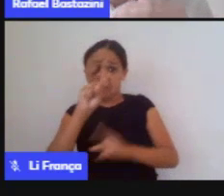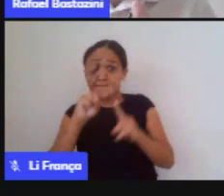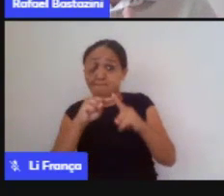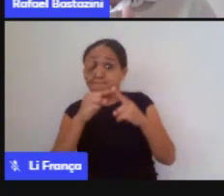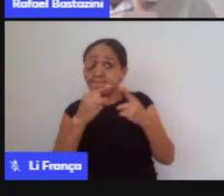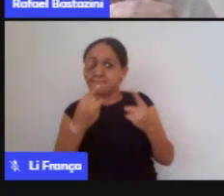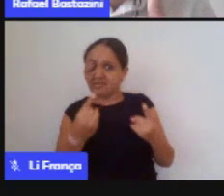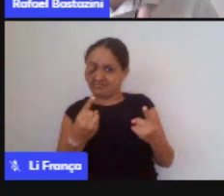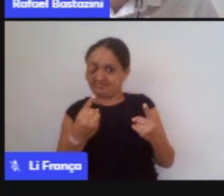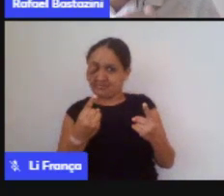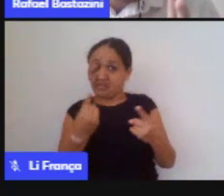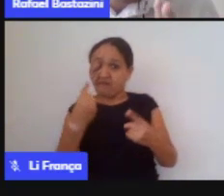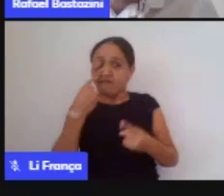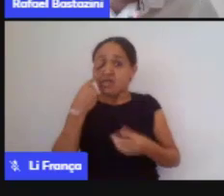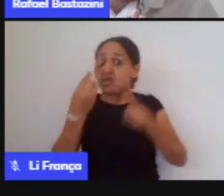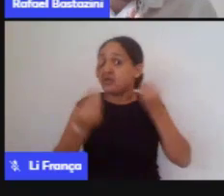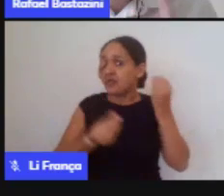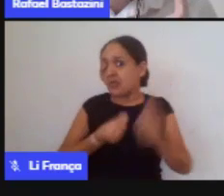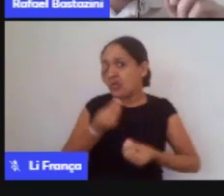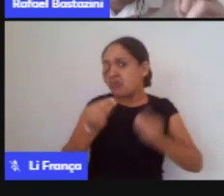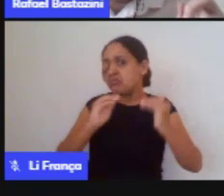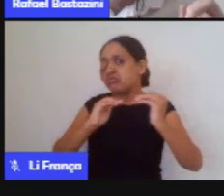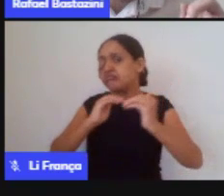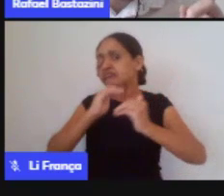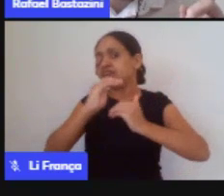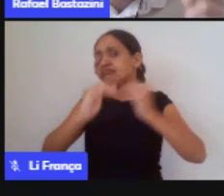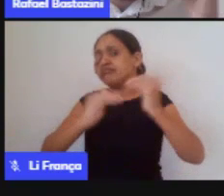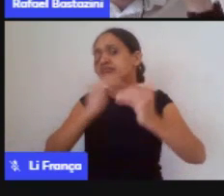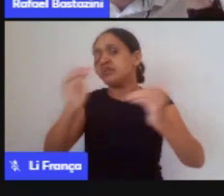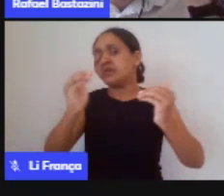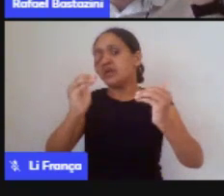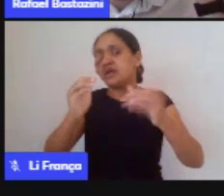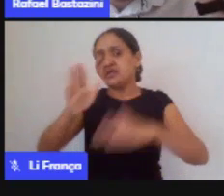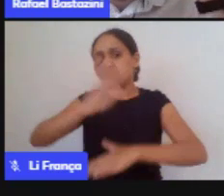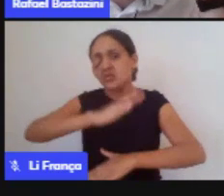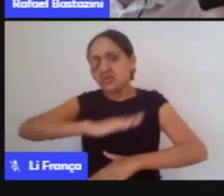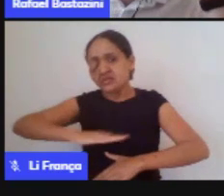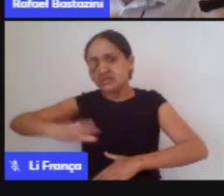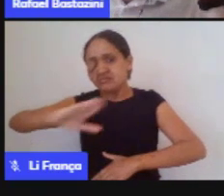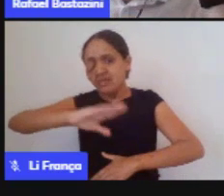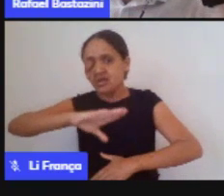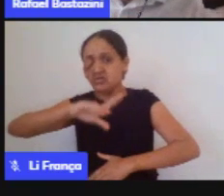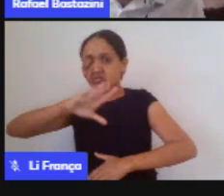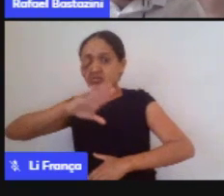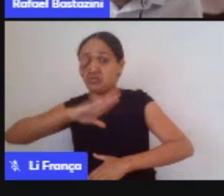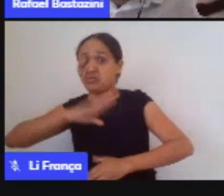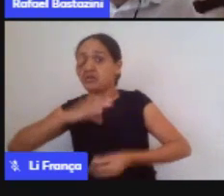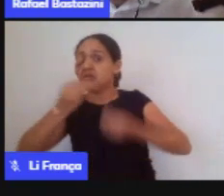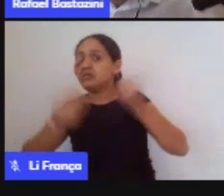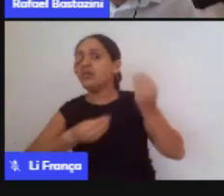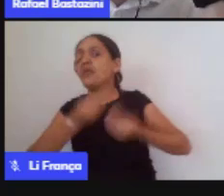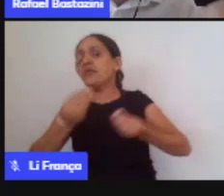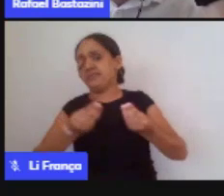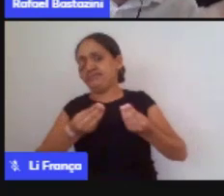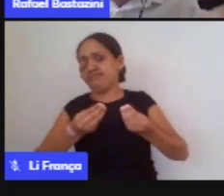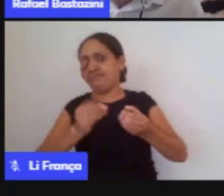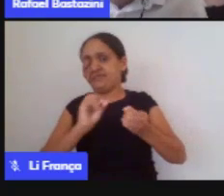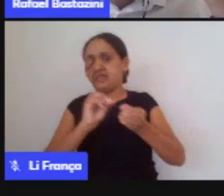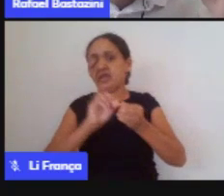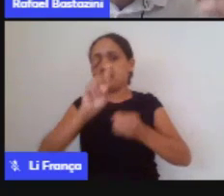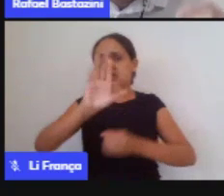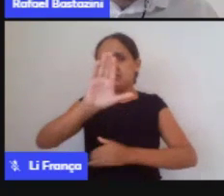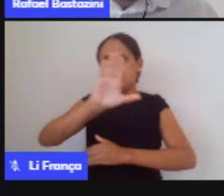agora como que isso se deu no espaço urbano e quais as consequências disso. Nesse mapa aqui,